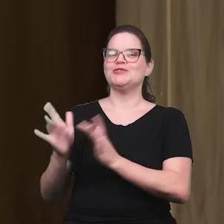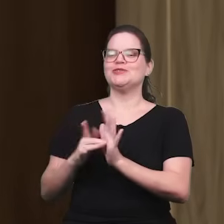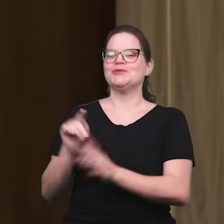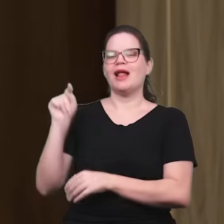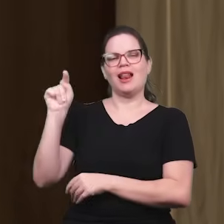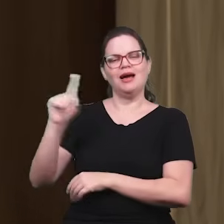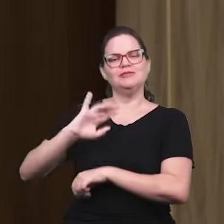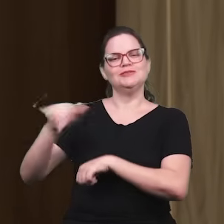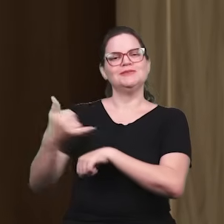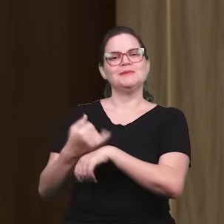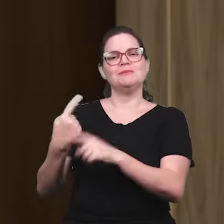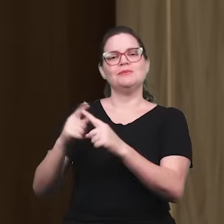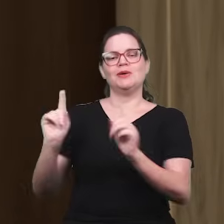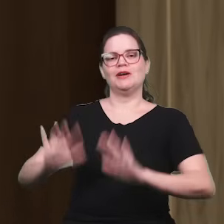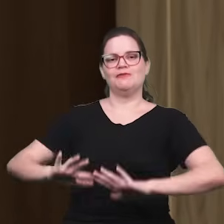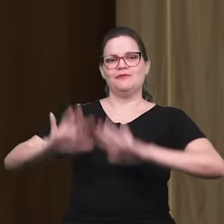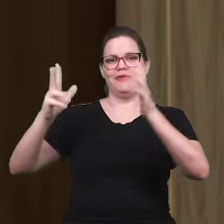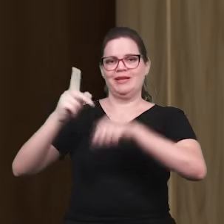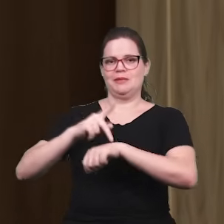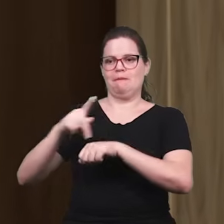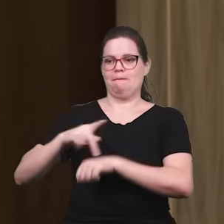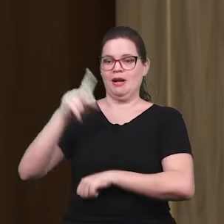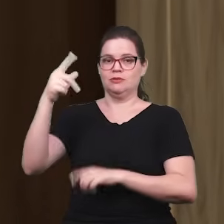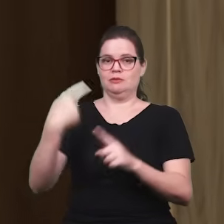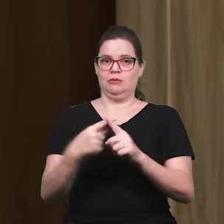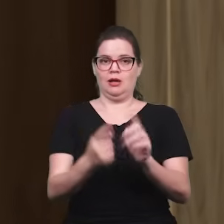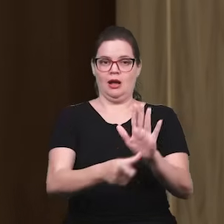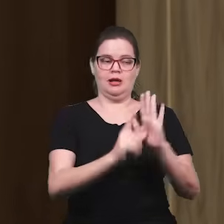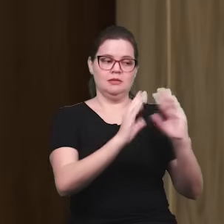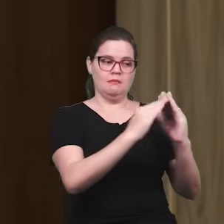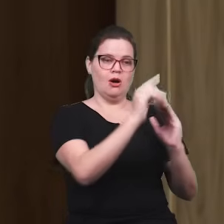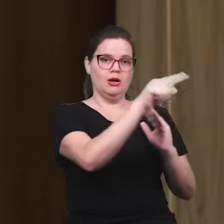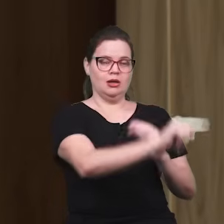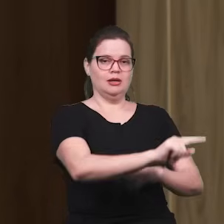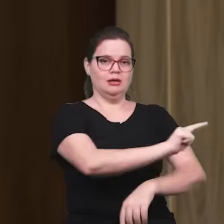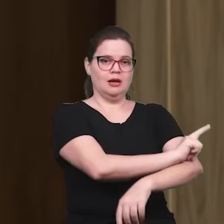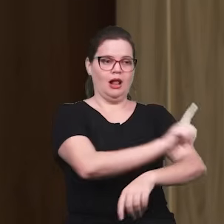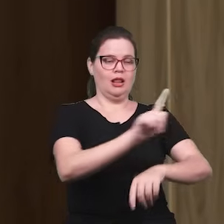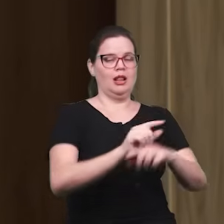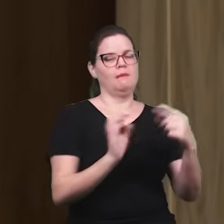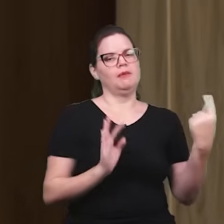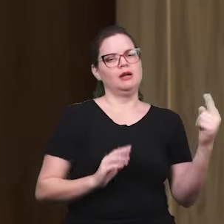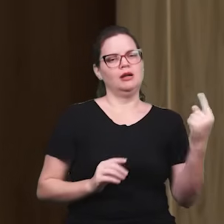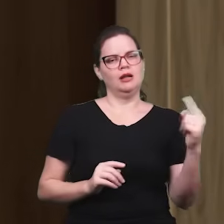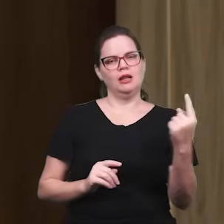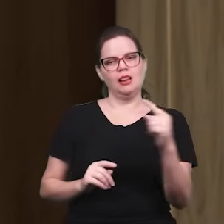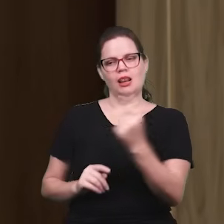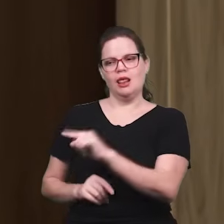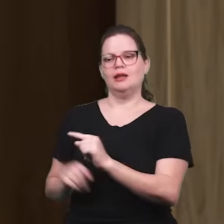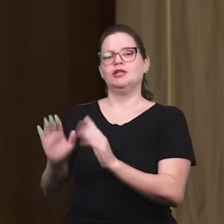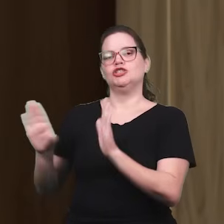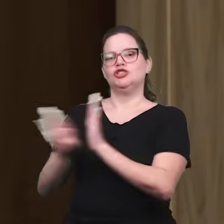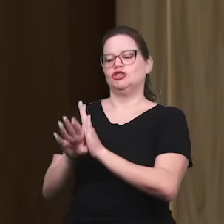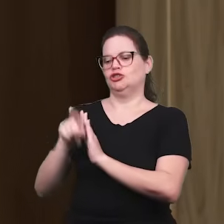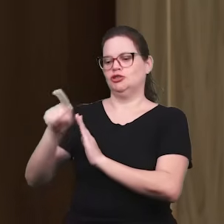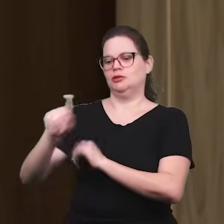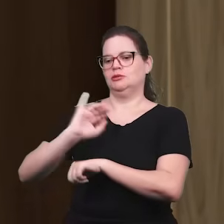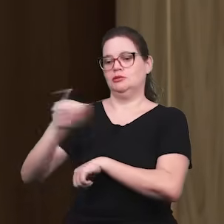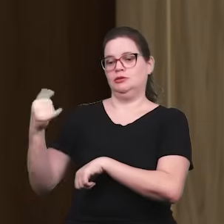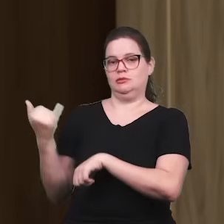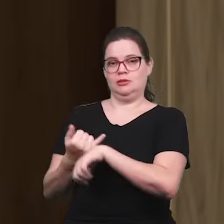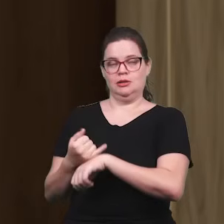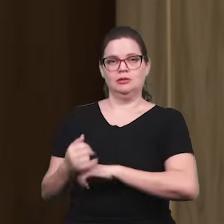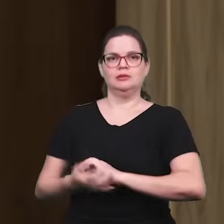uma das suas vindas do Senhor lá da Galileia até Jerusalém. Então, geograficamente, é ali que